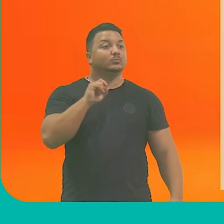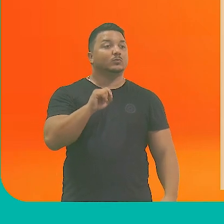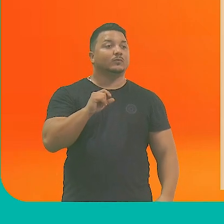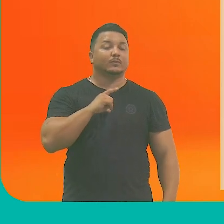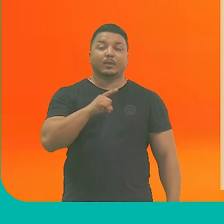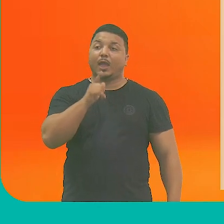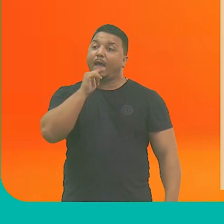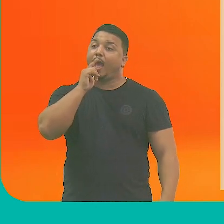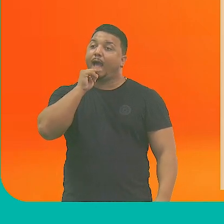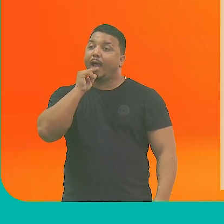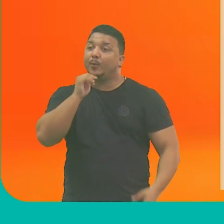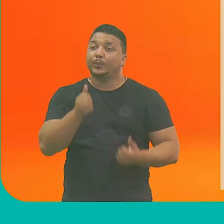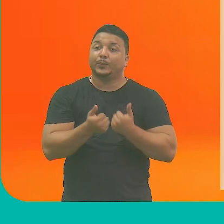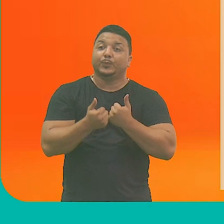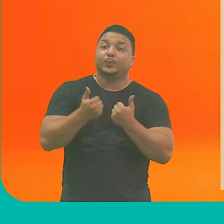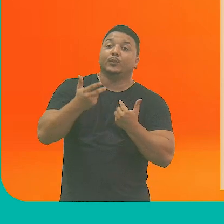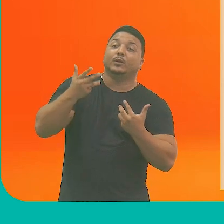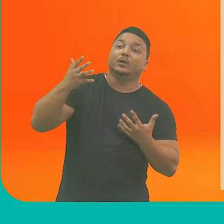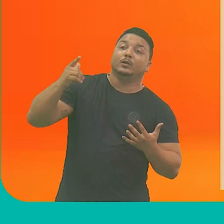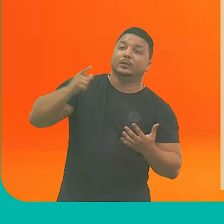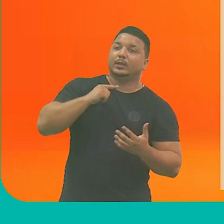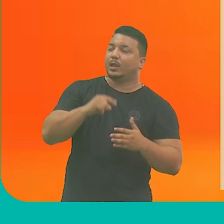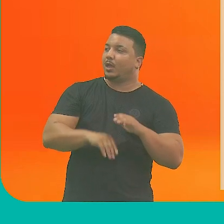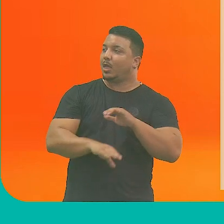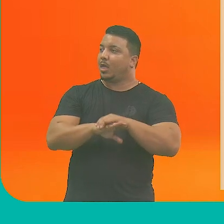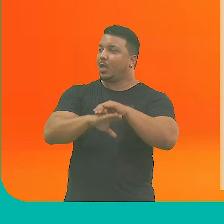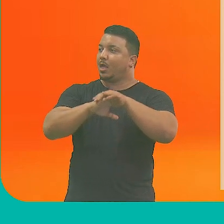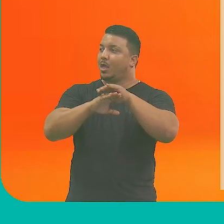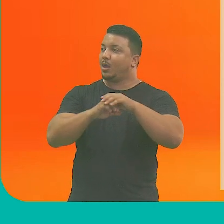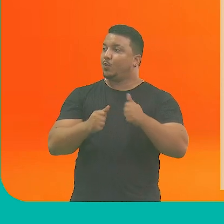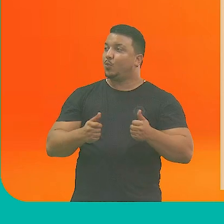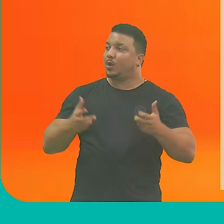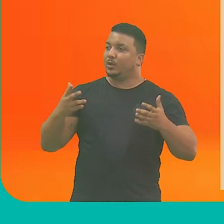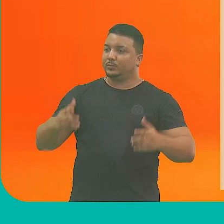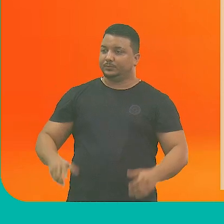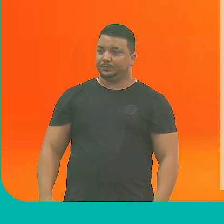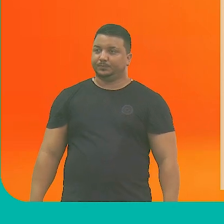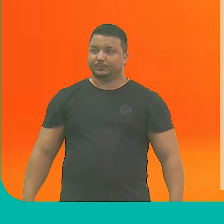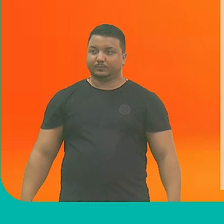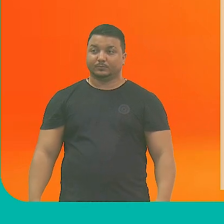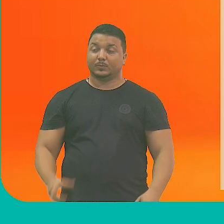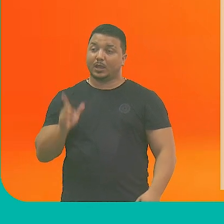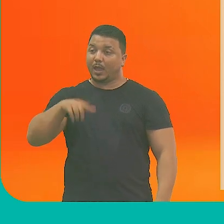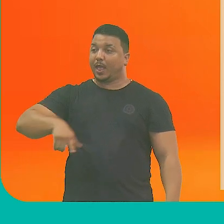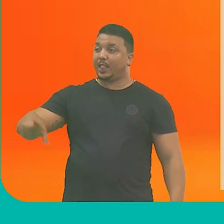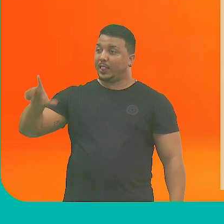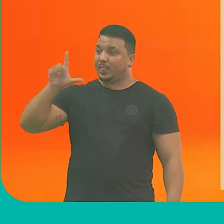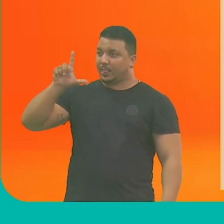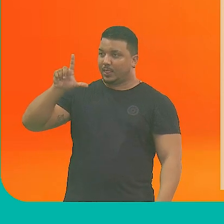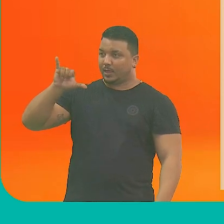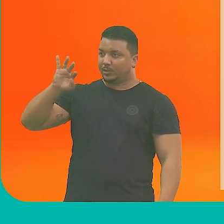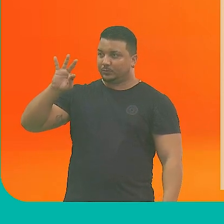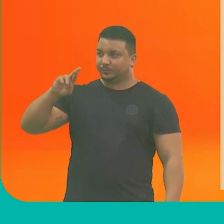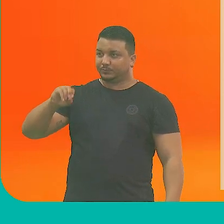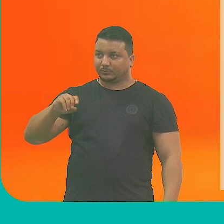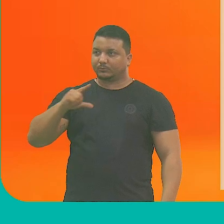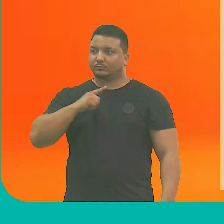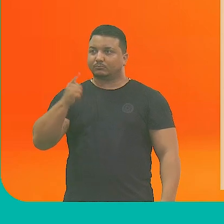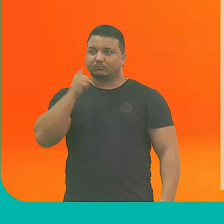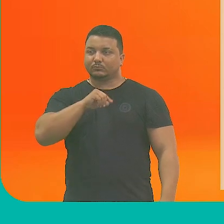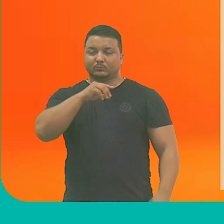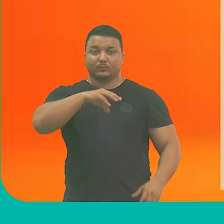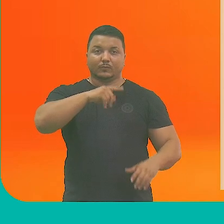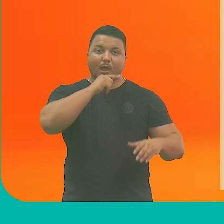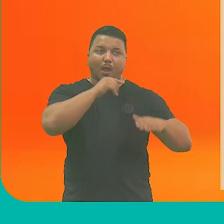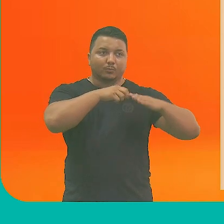a quantidade de água acumulada em litro, liberado por essa